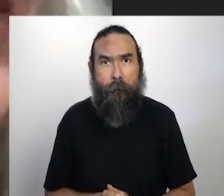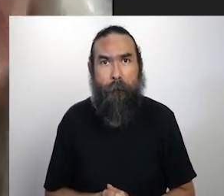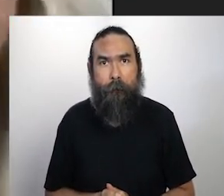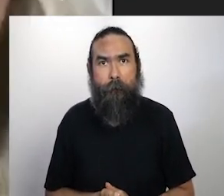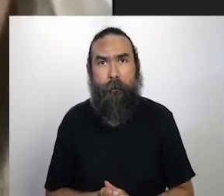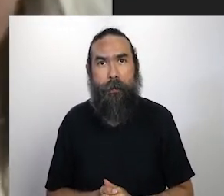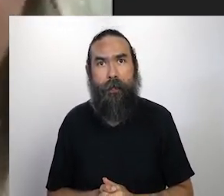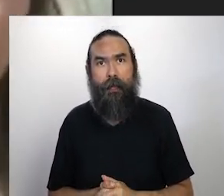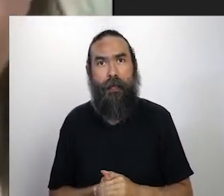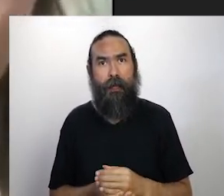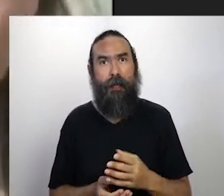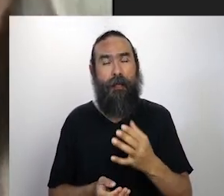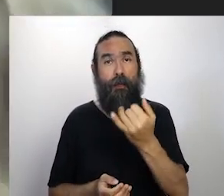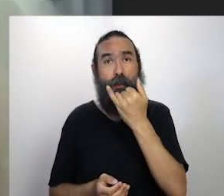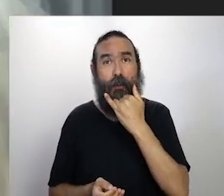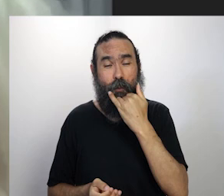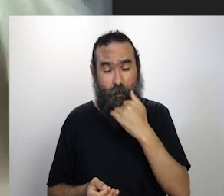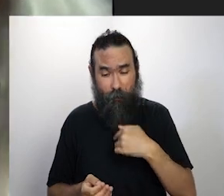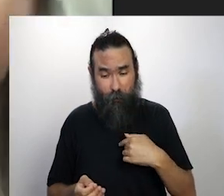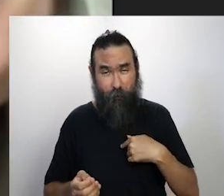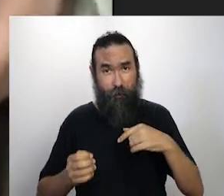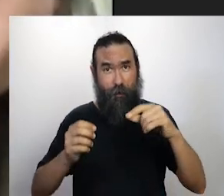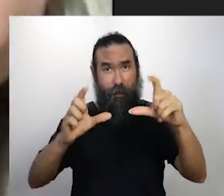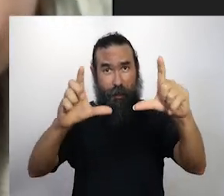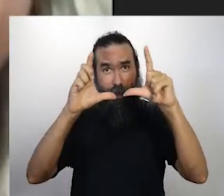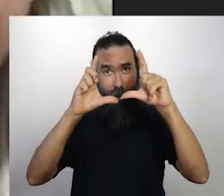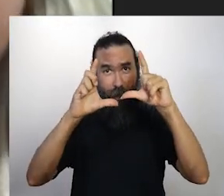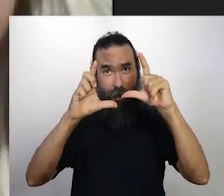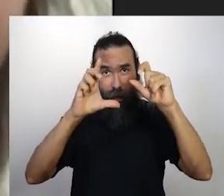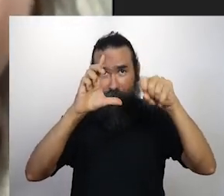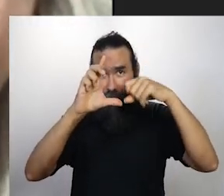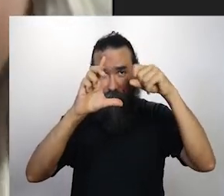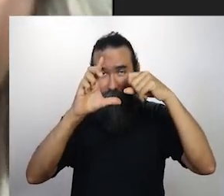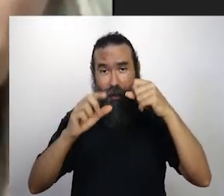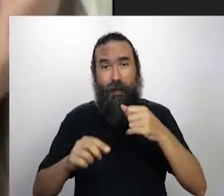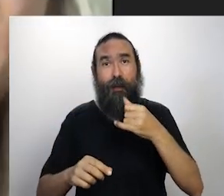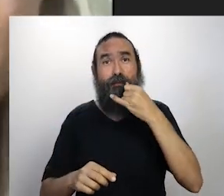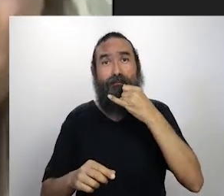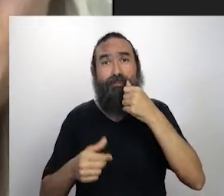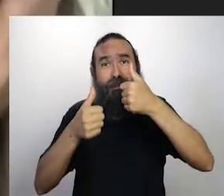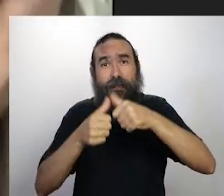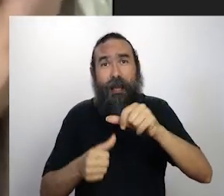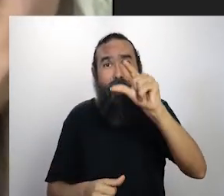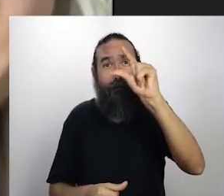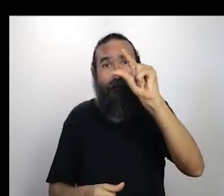meu vocês viram que eu estou sem bateria, né? Deixa eu colocar aqui meu